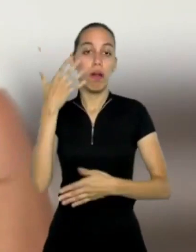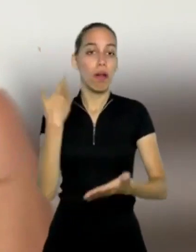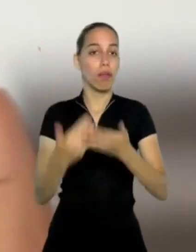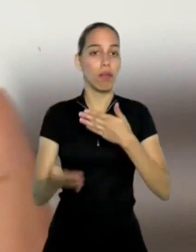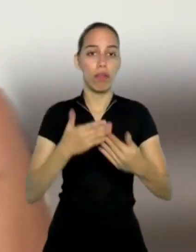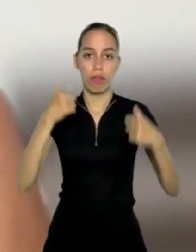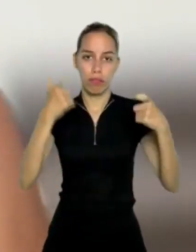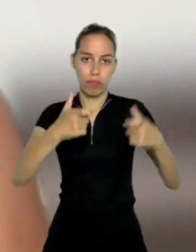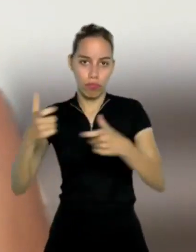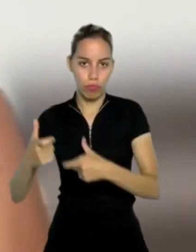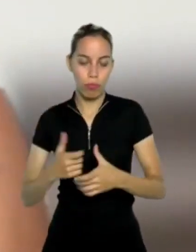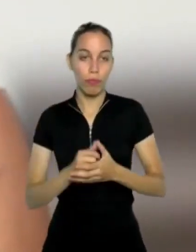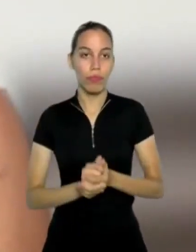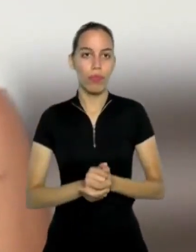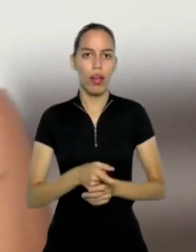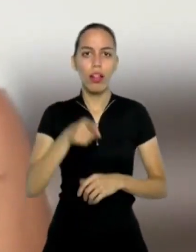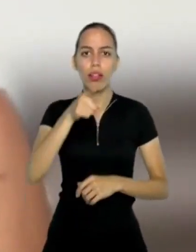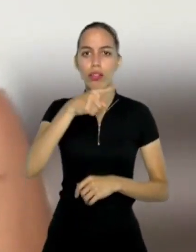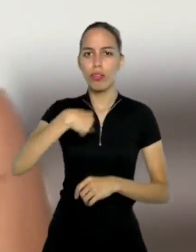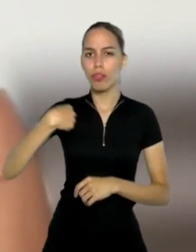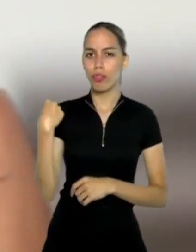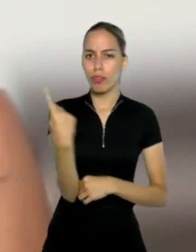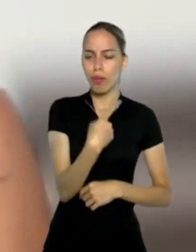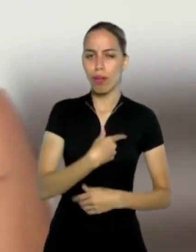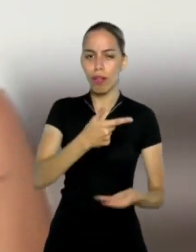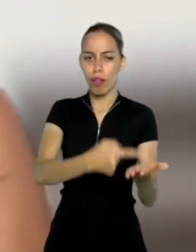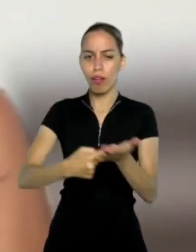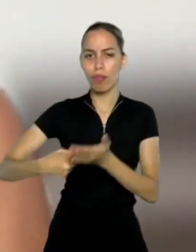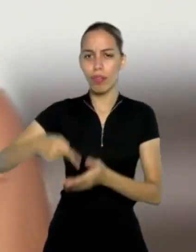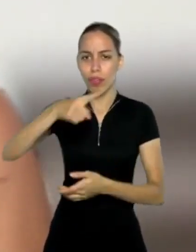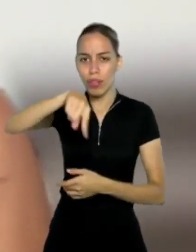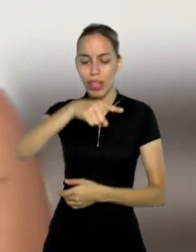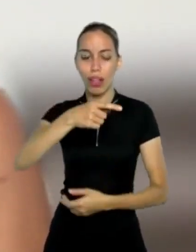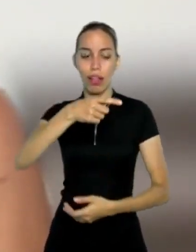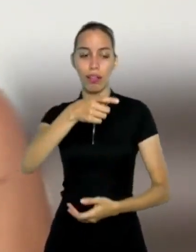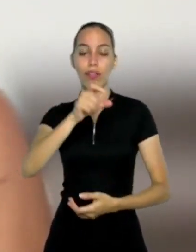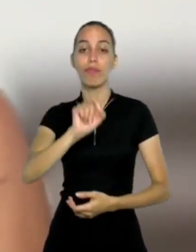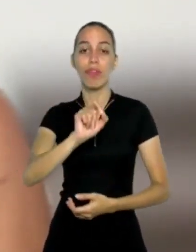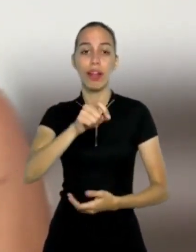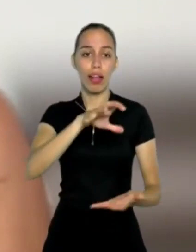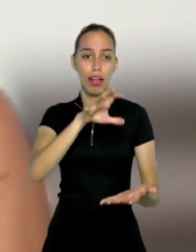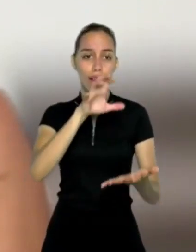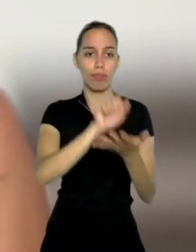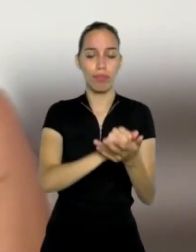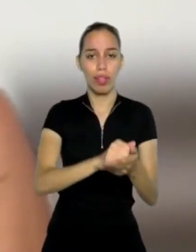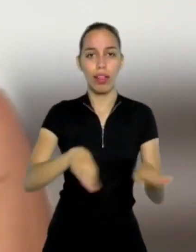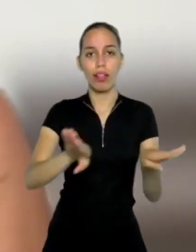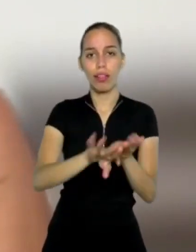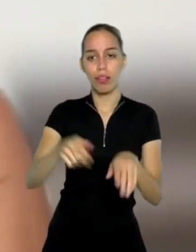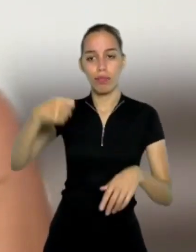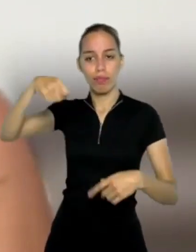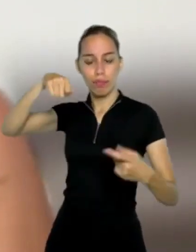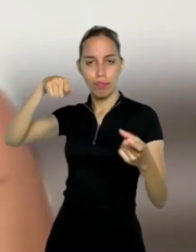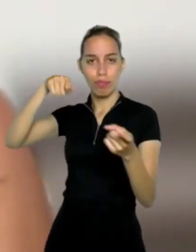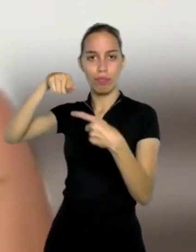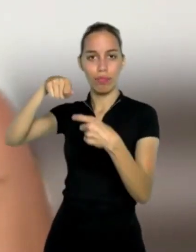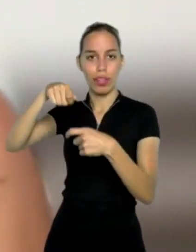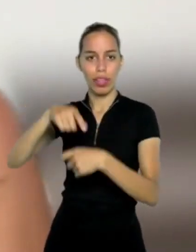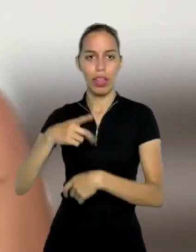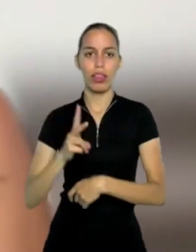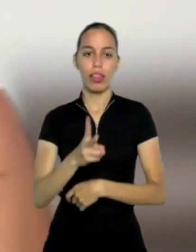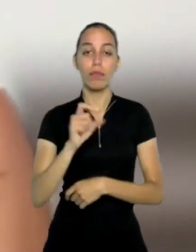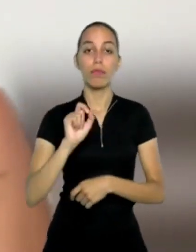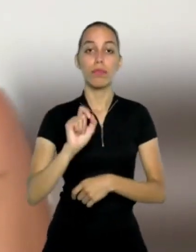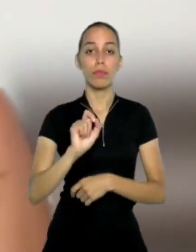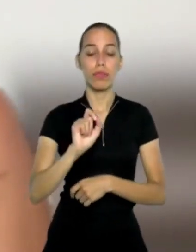A gente aproveita para te convidar a se inscrever no canal, ativar o sininho para ser notificado sempre que um novo programa entrar no